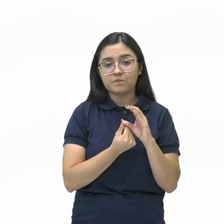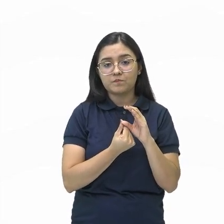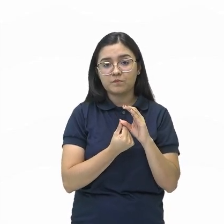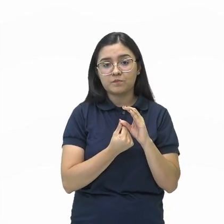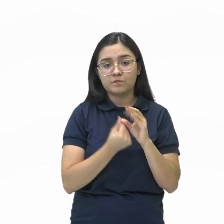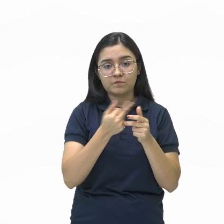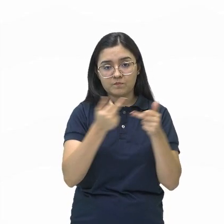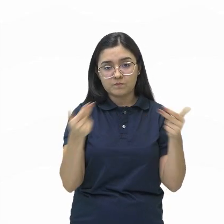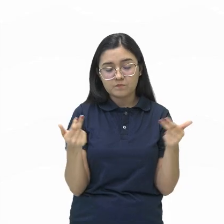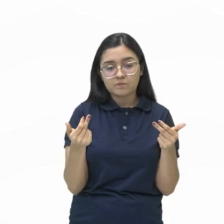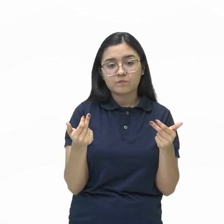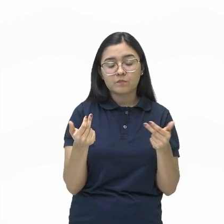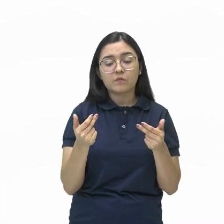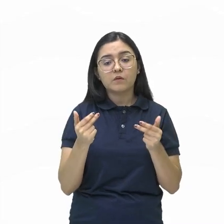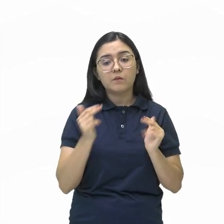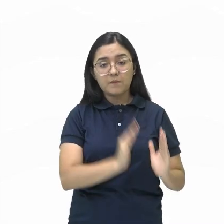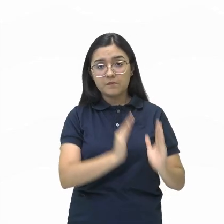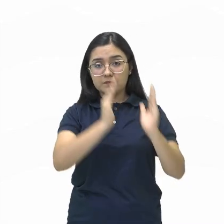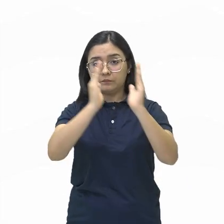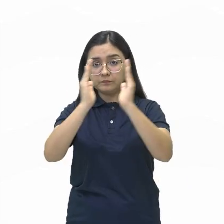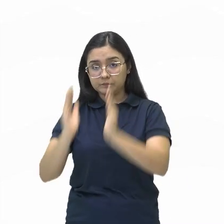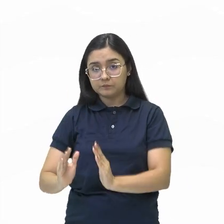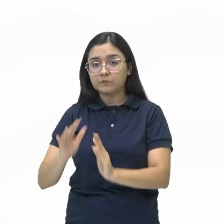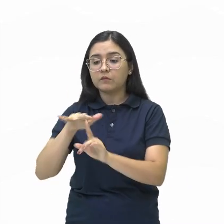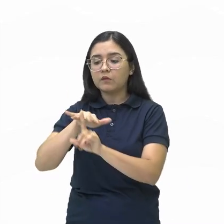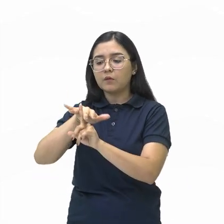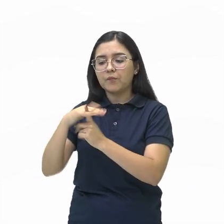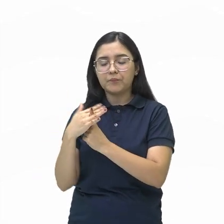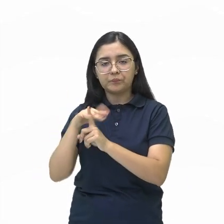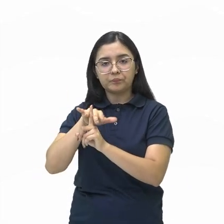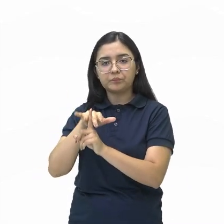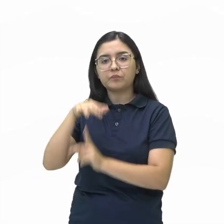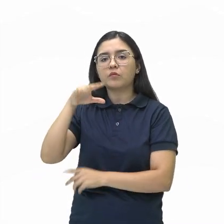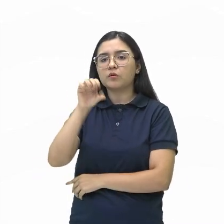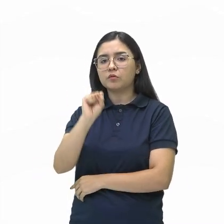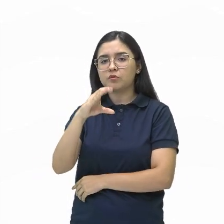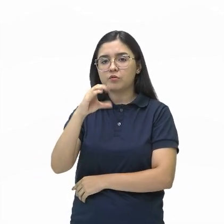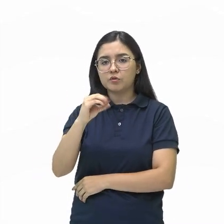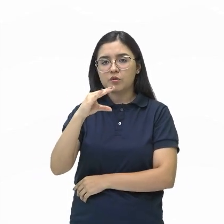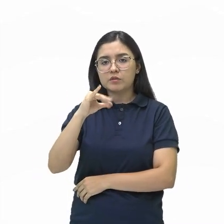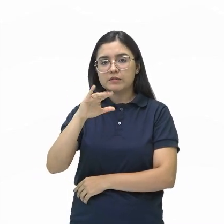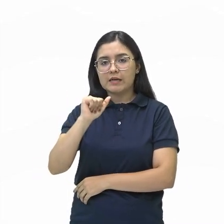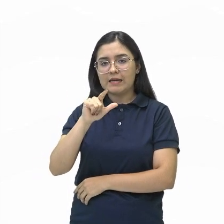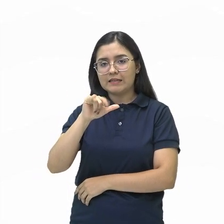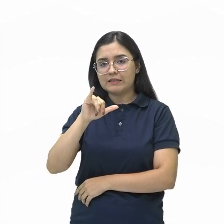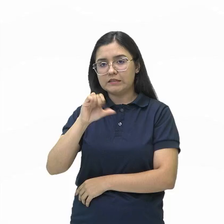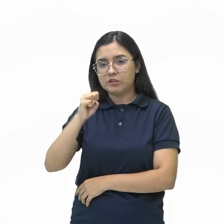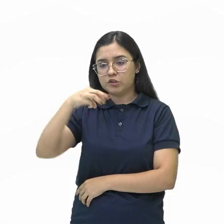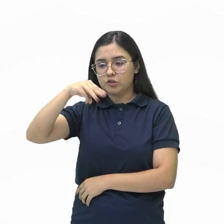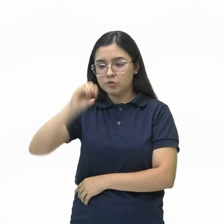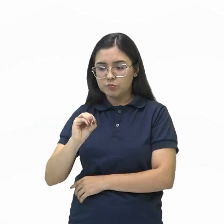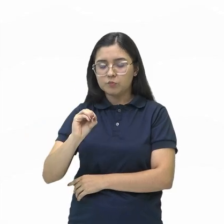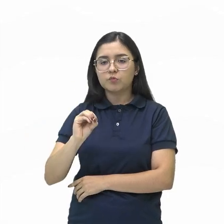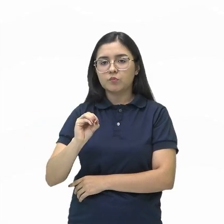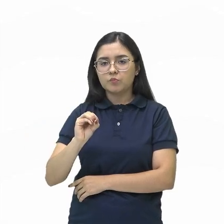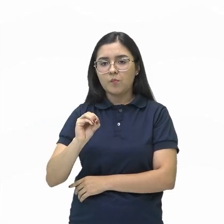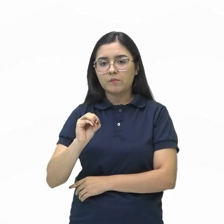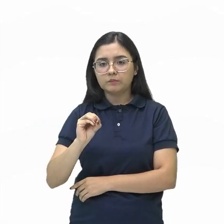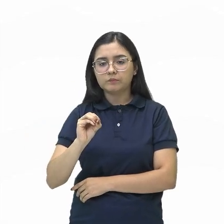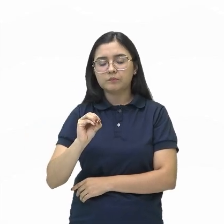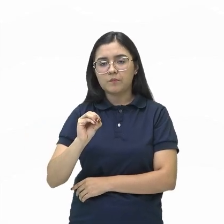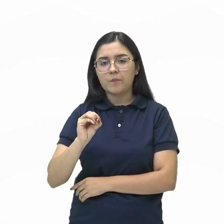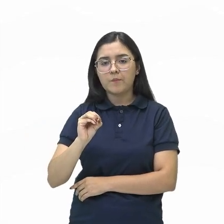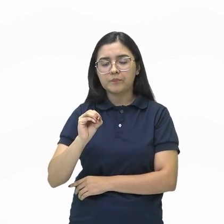né? E de outro lado, quando a gente fala de socialismo, quando nós tiramos o lismo, fica social, né? O ismo,